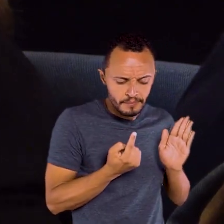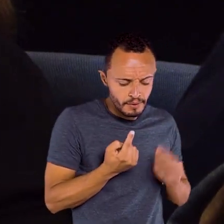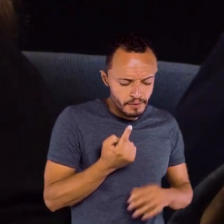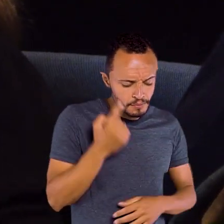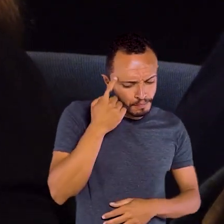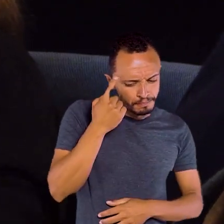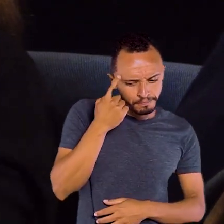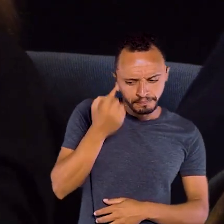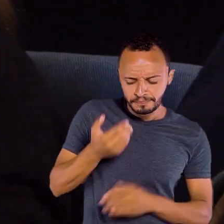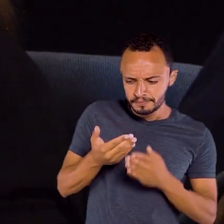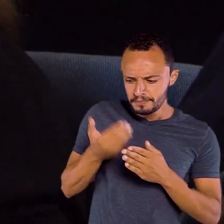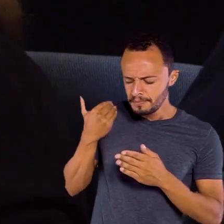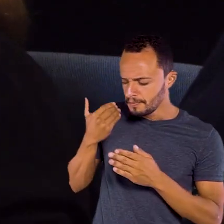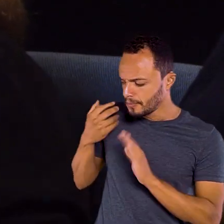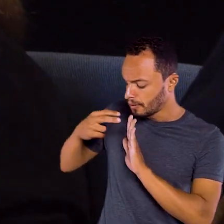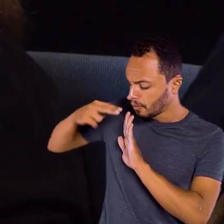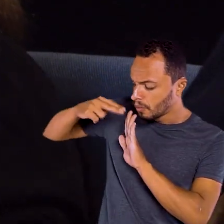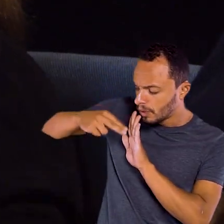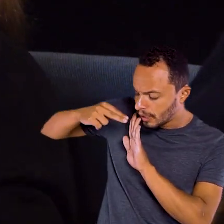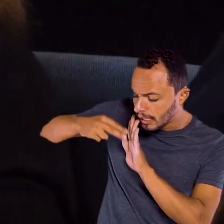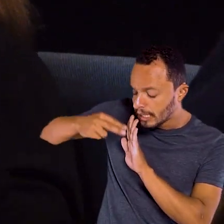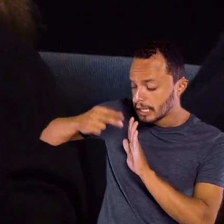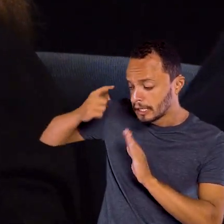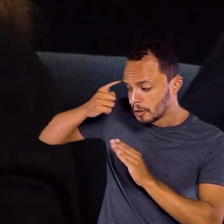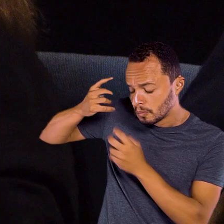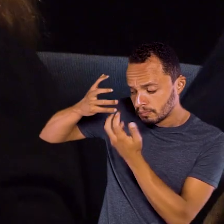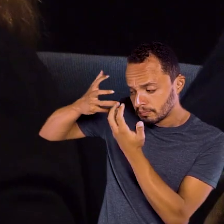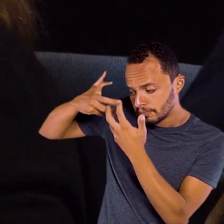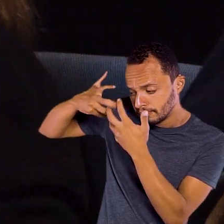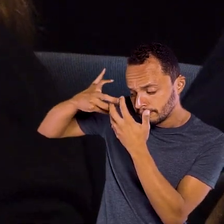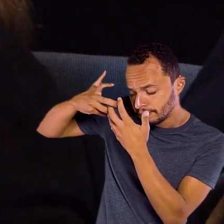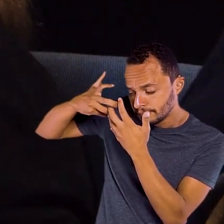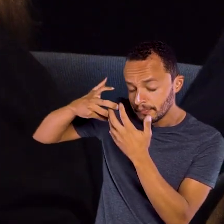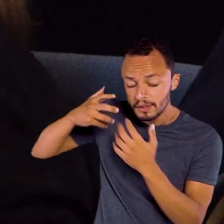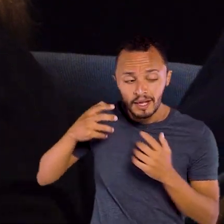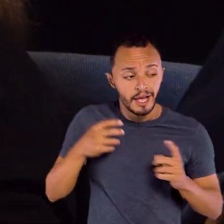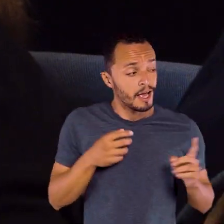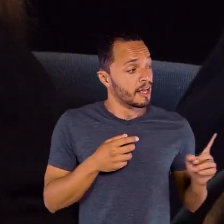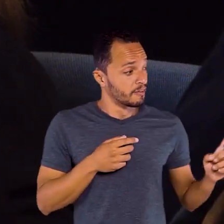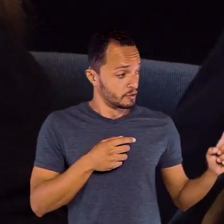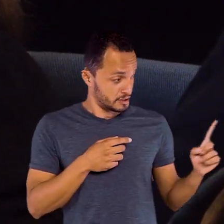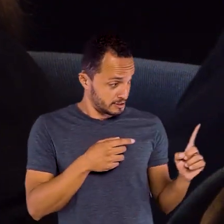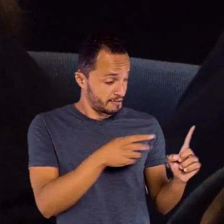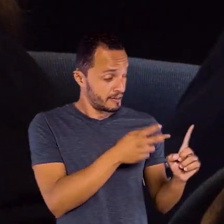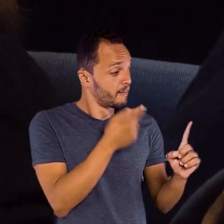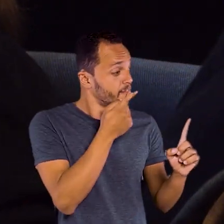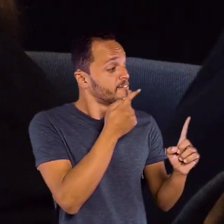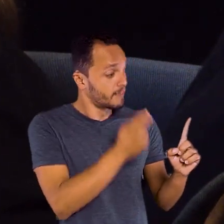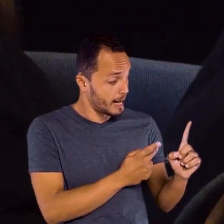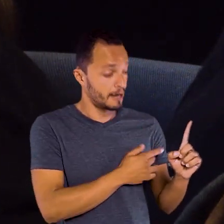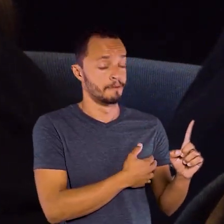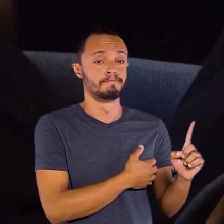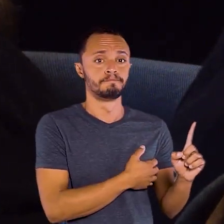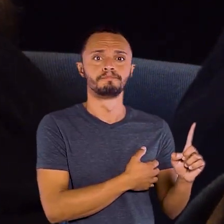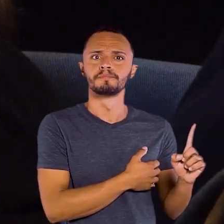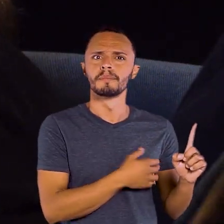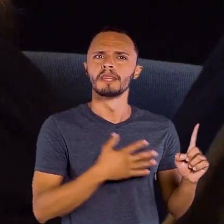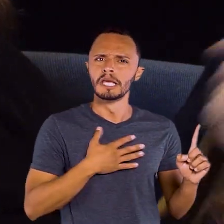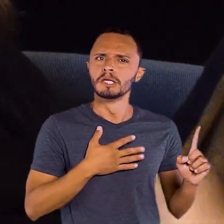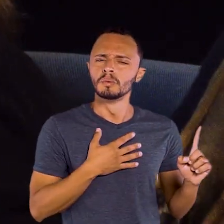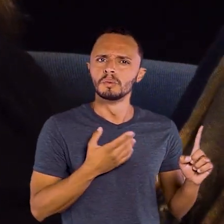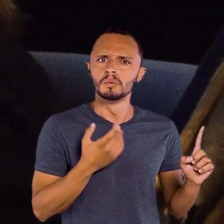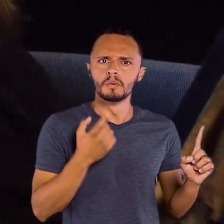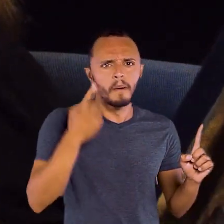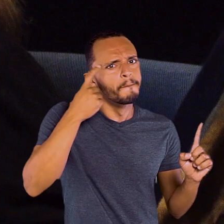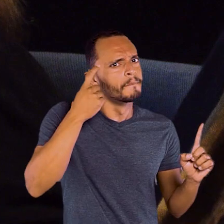da leitura. E você falou isso, eu queria voltar um pouco ao que você disse e a minha impressão